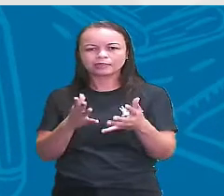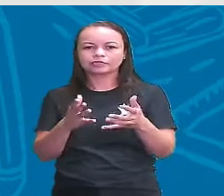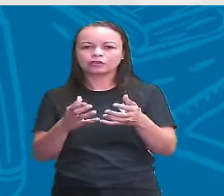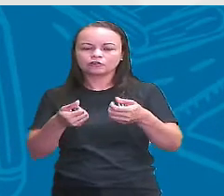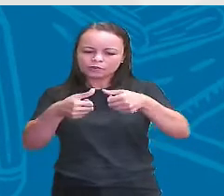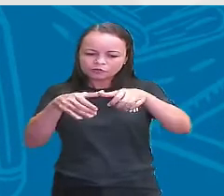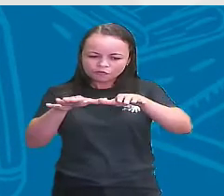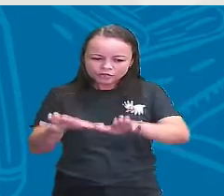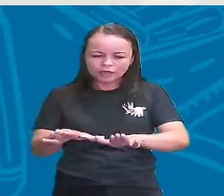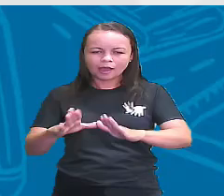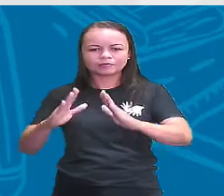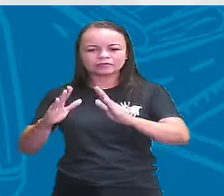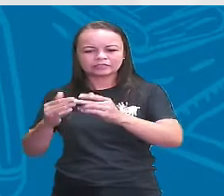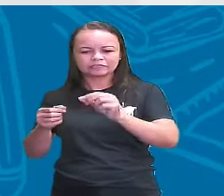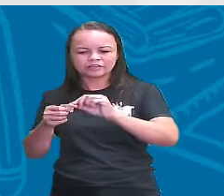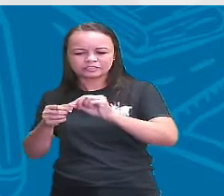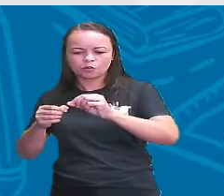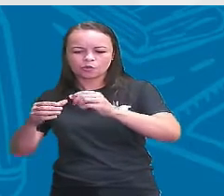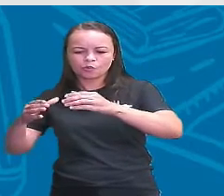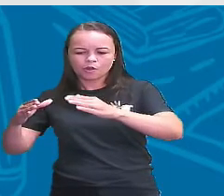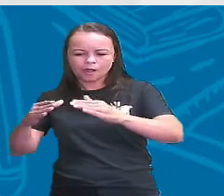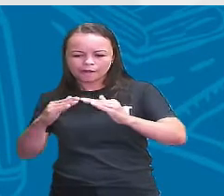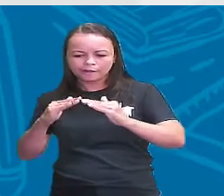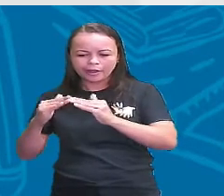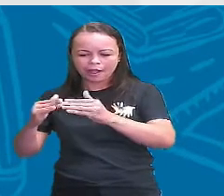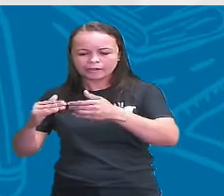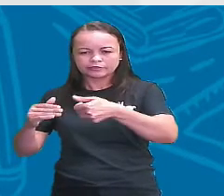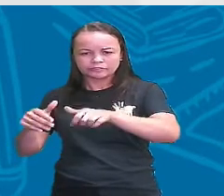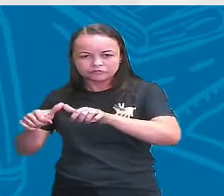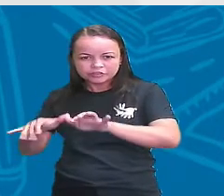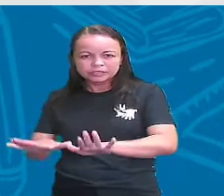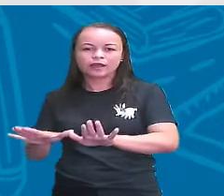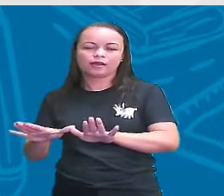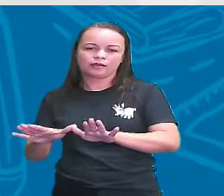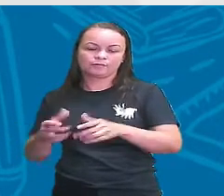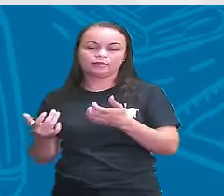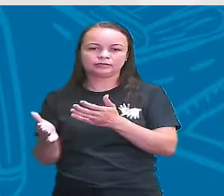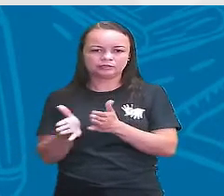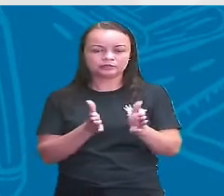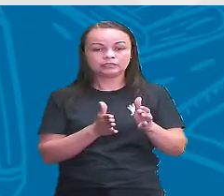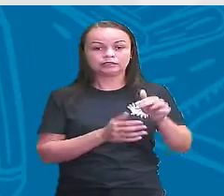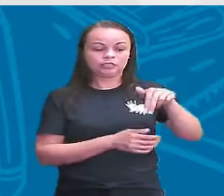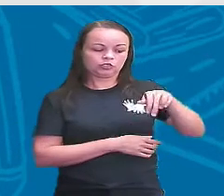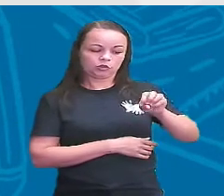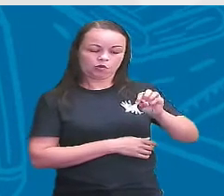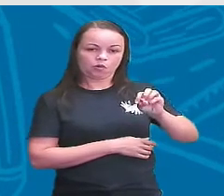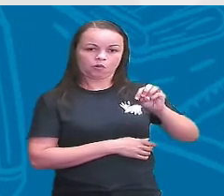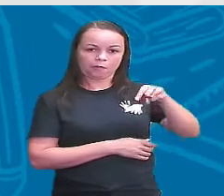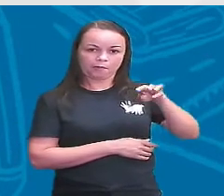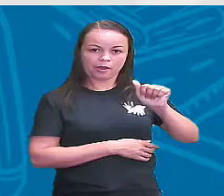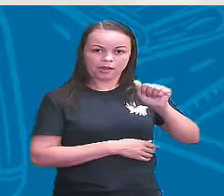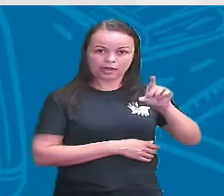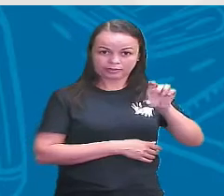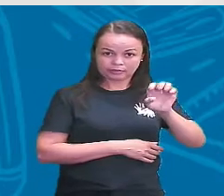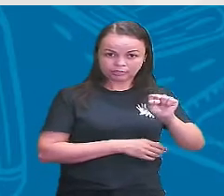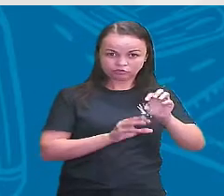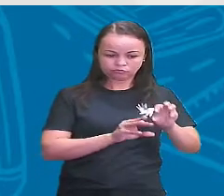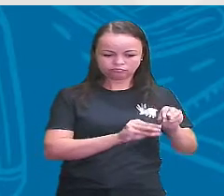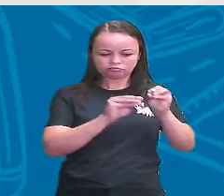não precisando mais procurar outro ambiente para viver em razão do frio, passando assim de nômades para